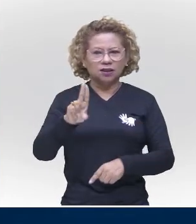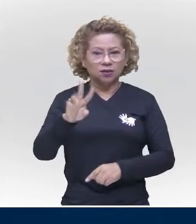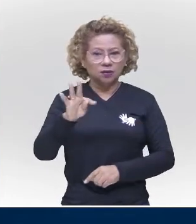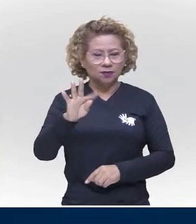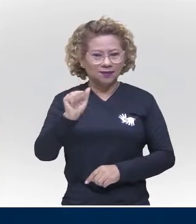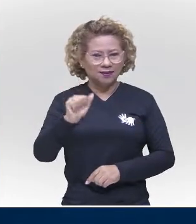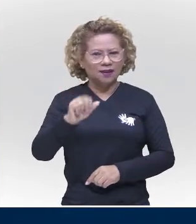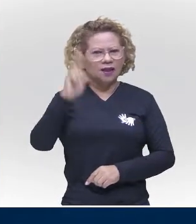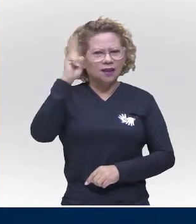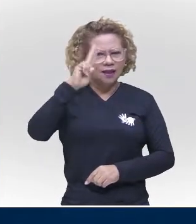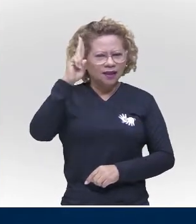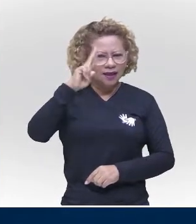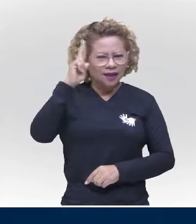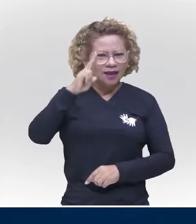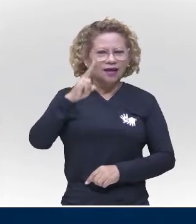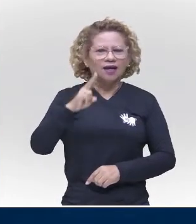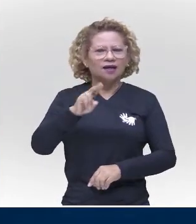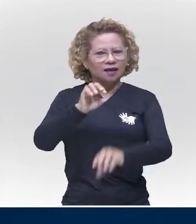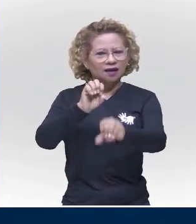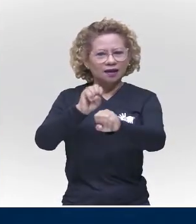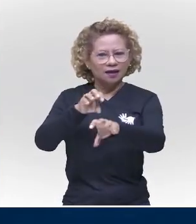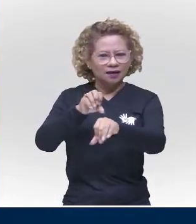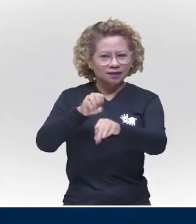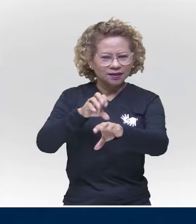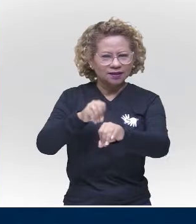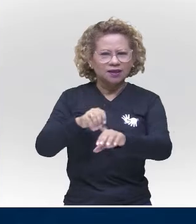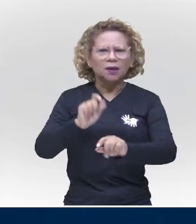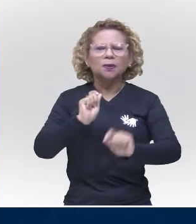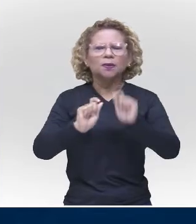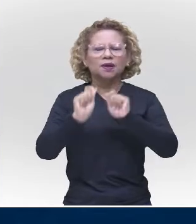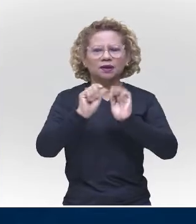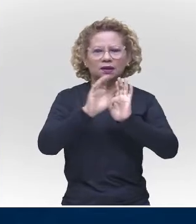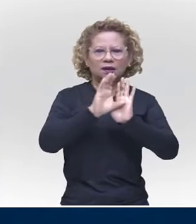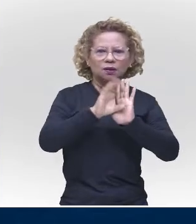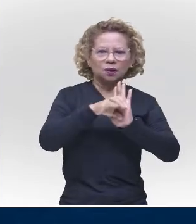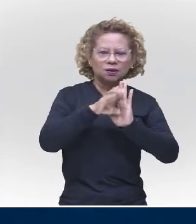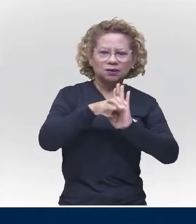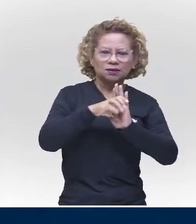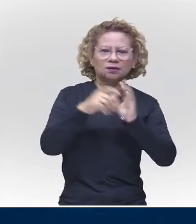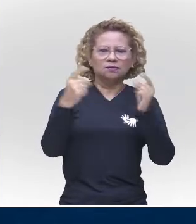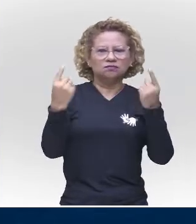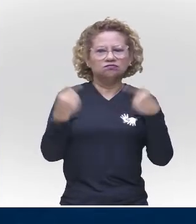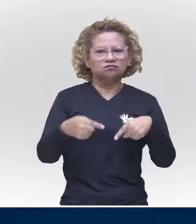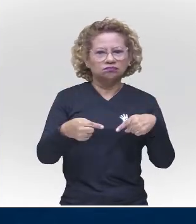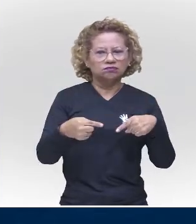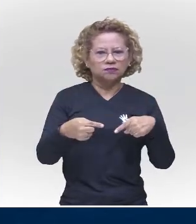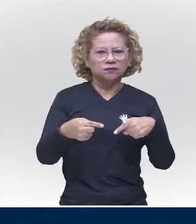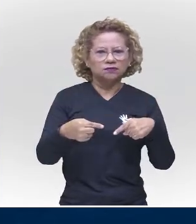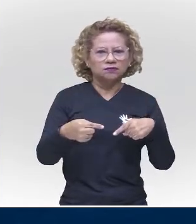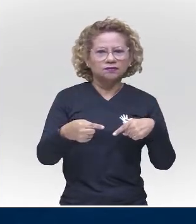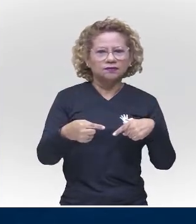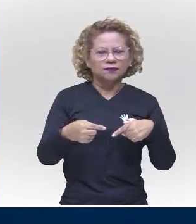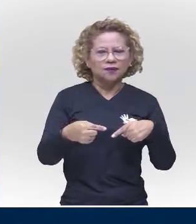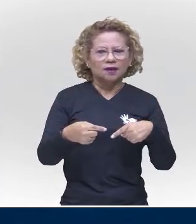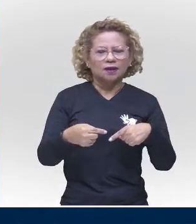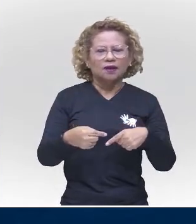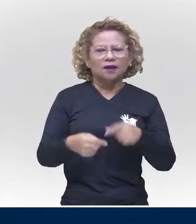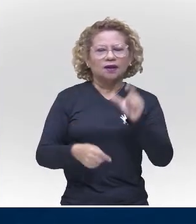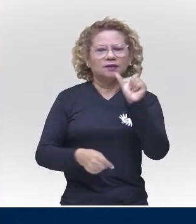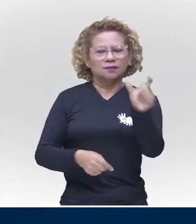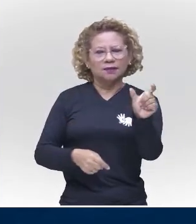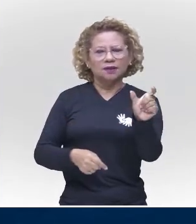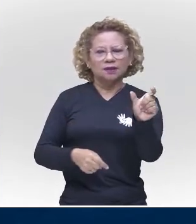primeira aula, nós vimos o conceito de luta. Então, a luta, ela vem do latim